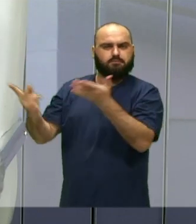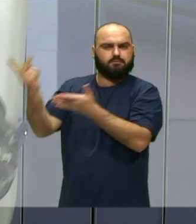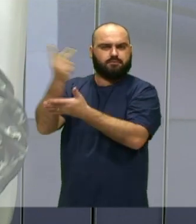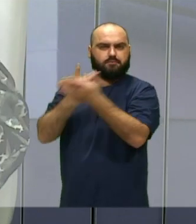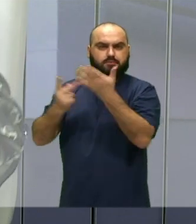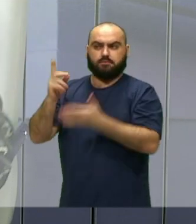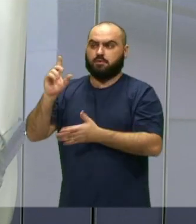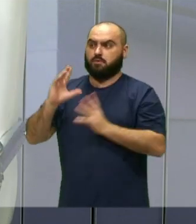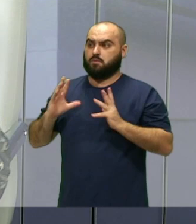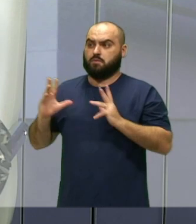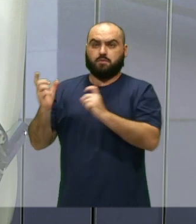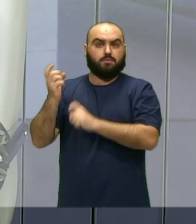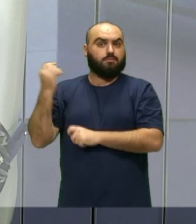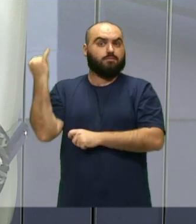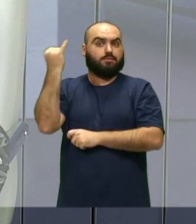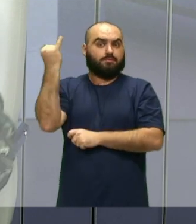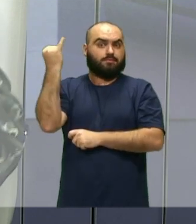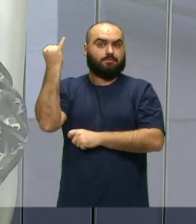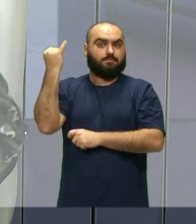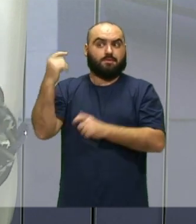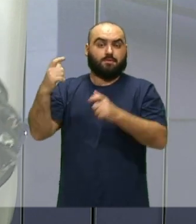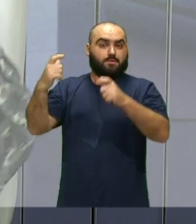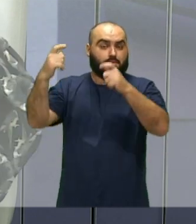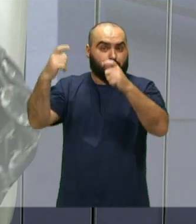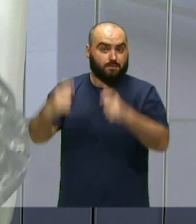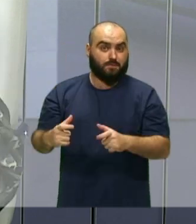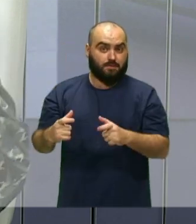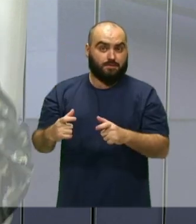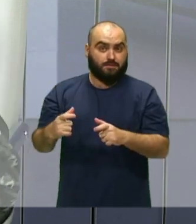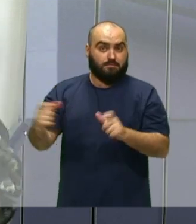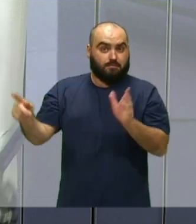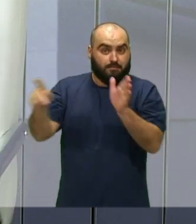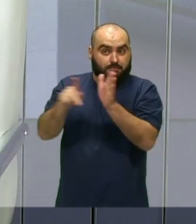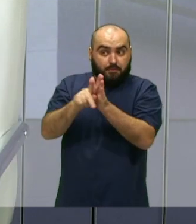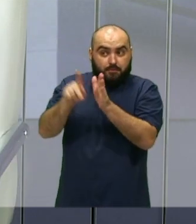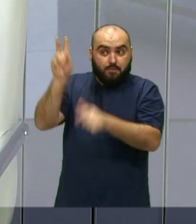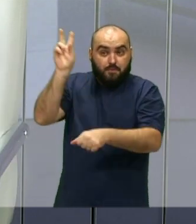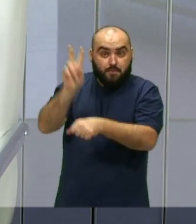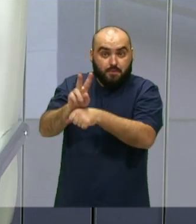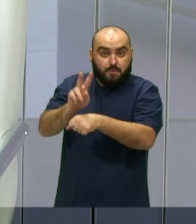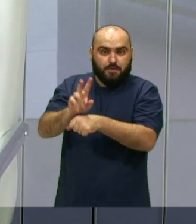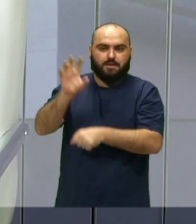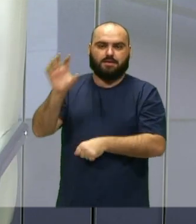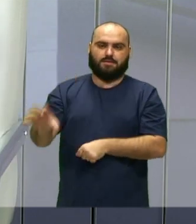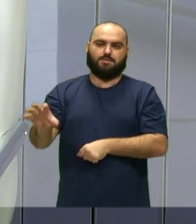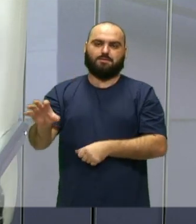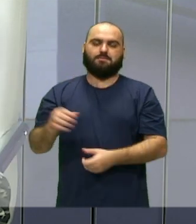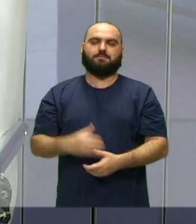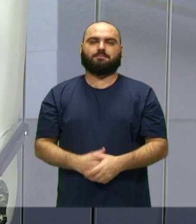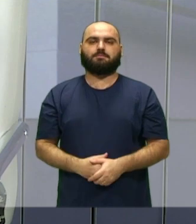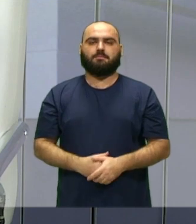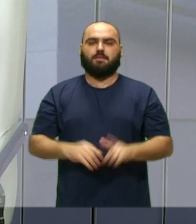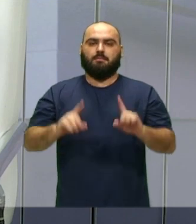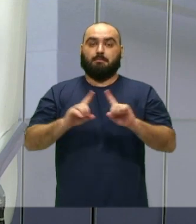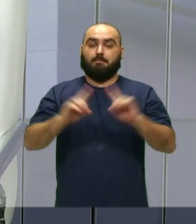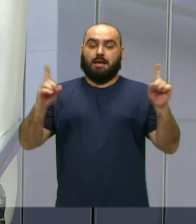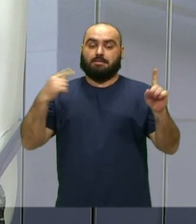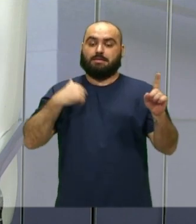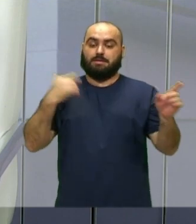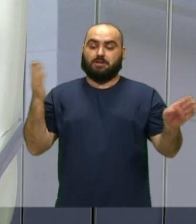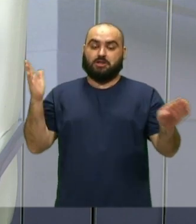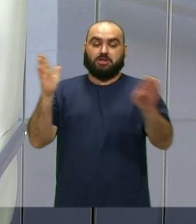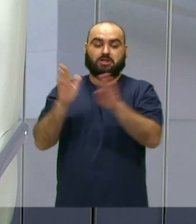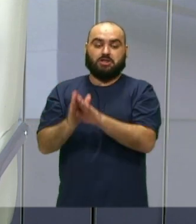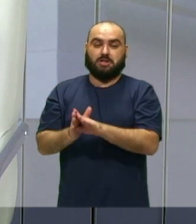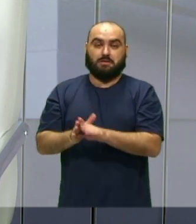são importantes e são locais que estão lá propriamente para cuidar disso, para cuidar desse acervo. Só que a gente chega lá